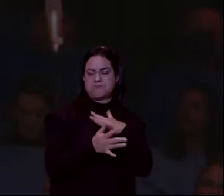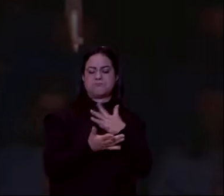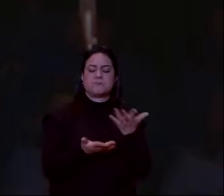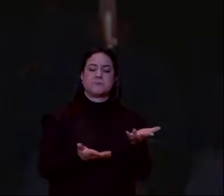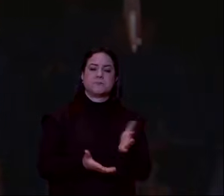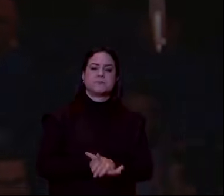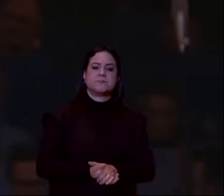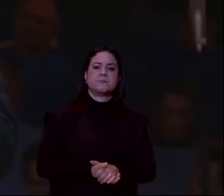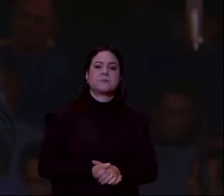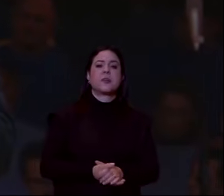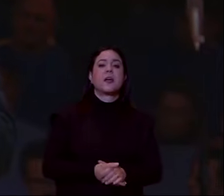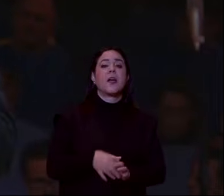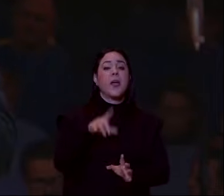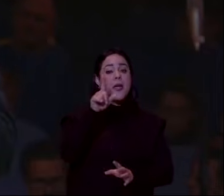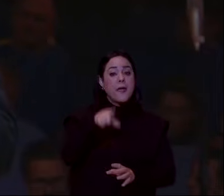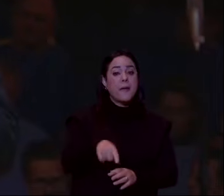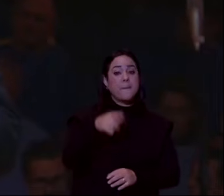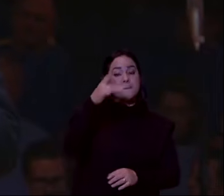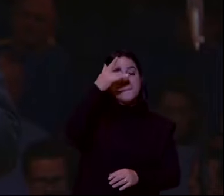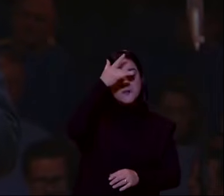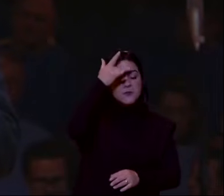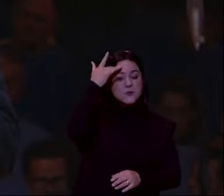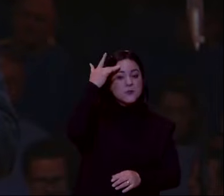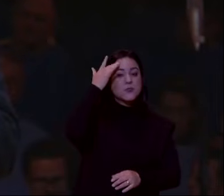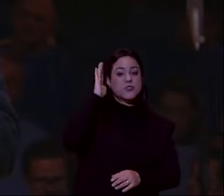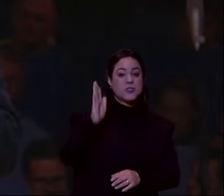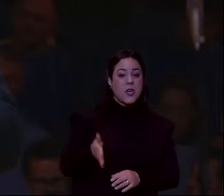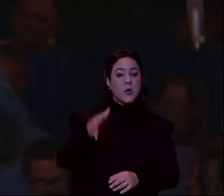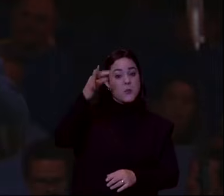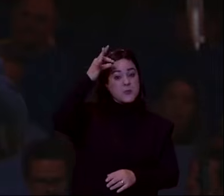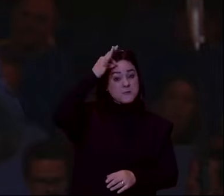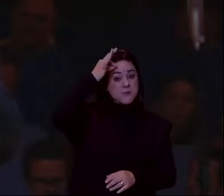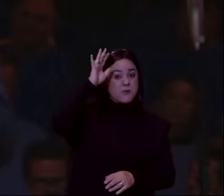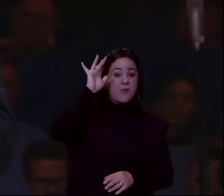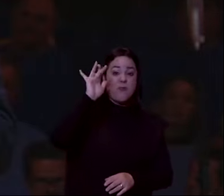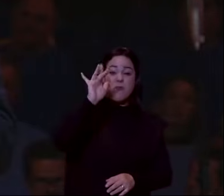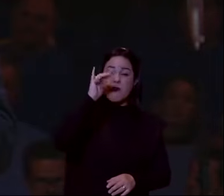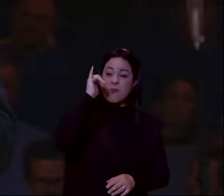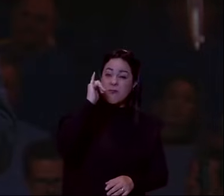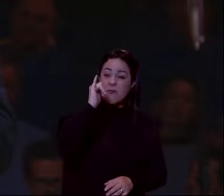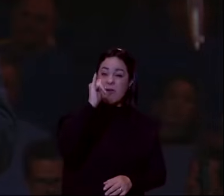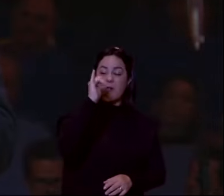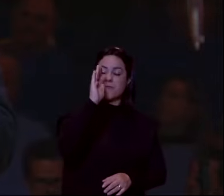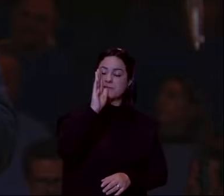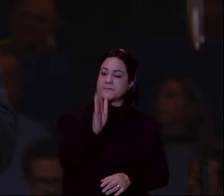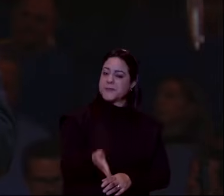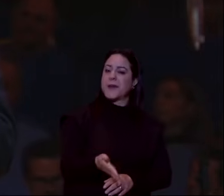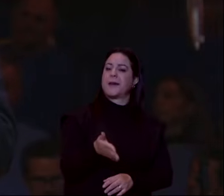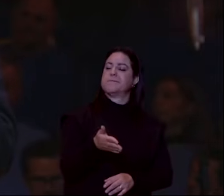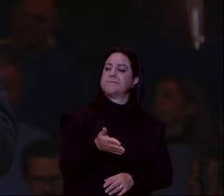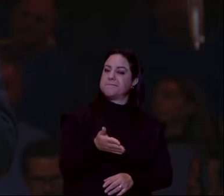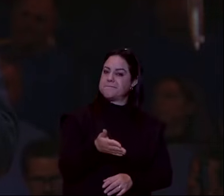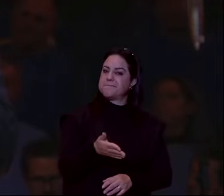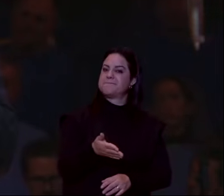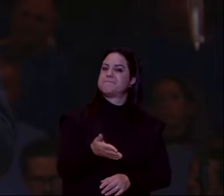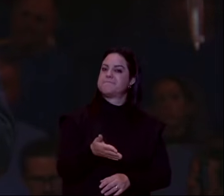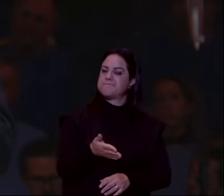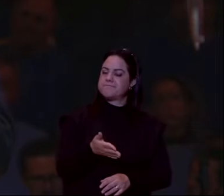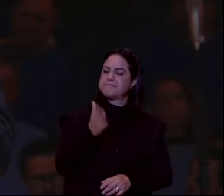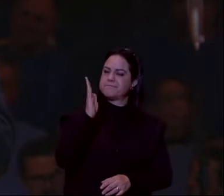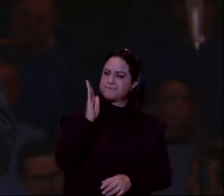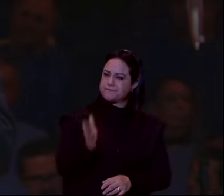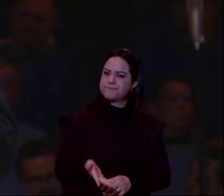televisão, seja uma daquelas pessoas a quem o Espírito Santo já falou muitas vezes,